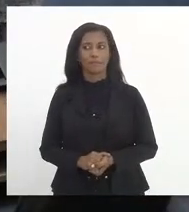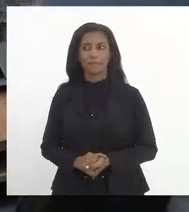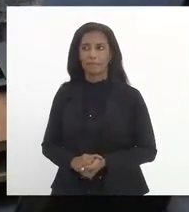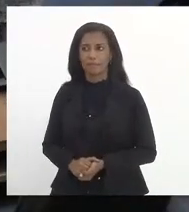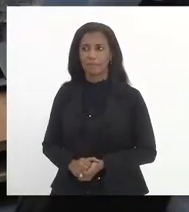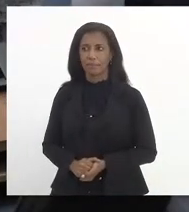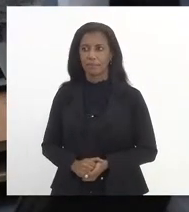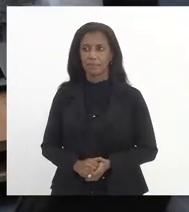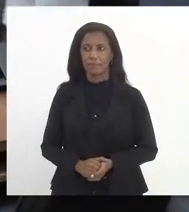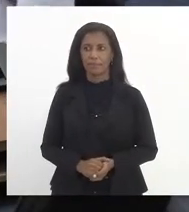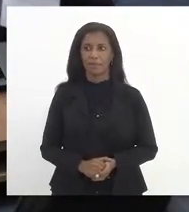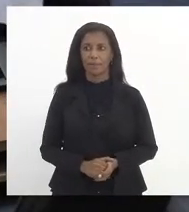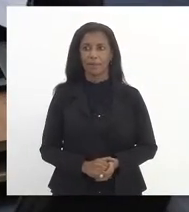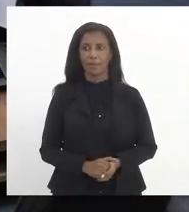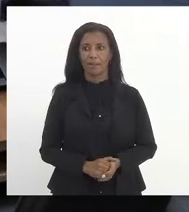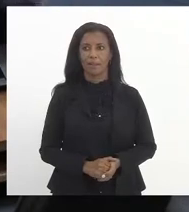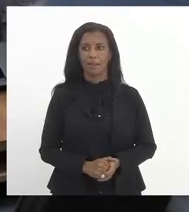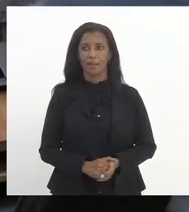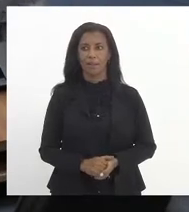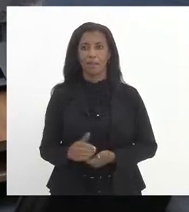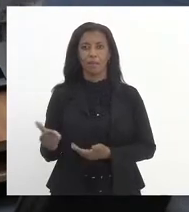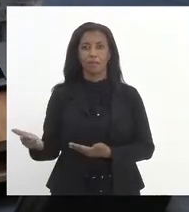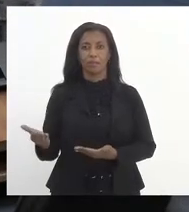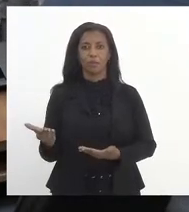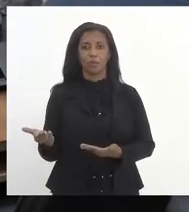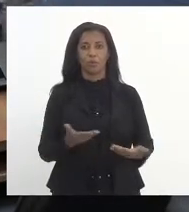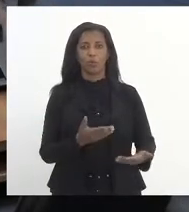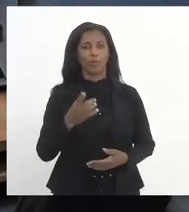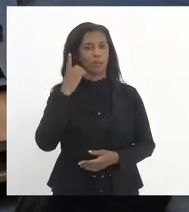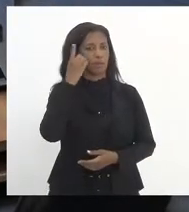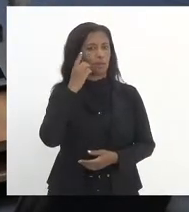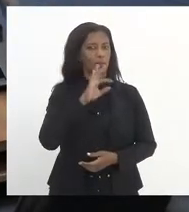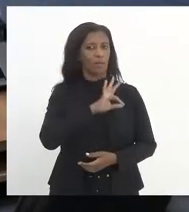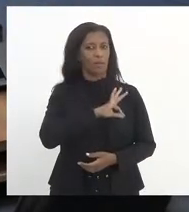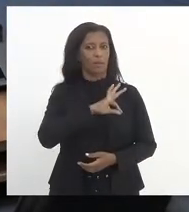Presidência designa a relatora, a deputada Marta Rocha.